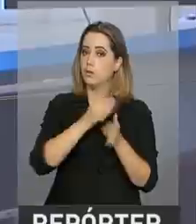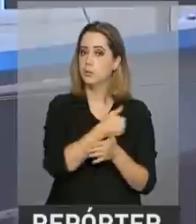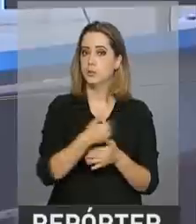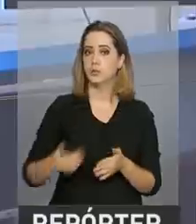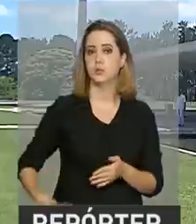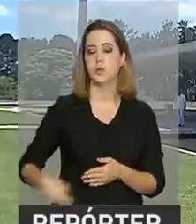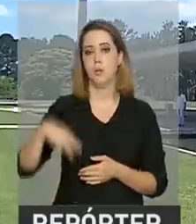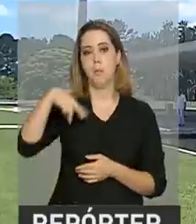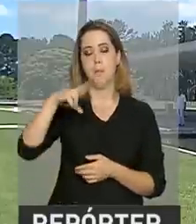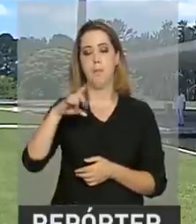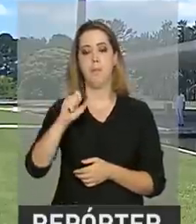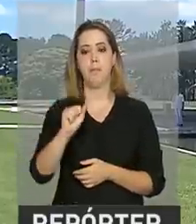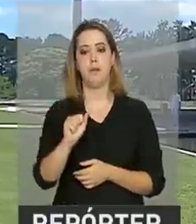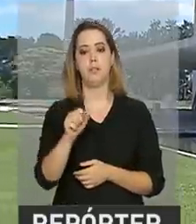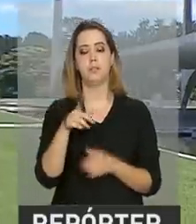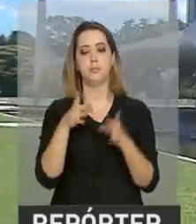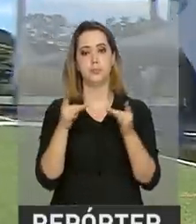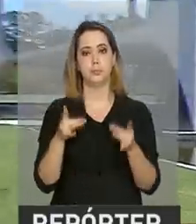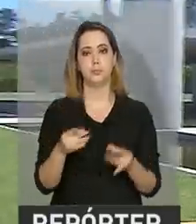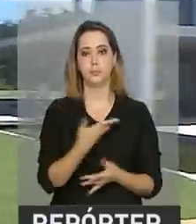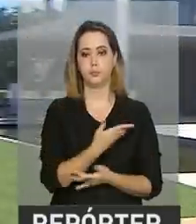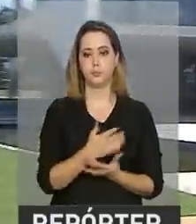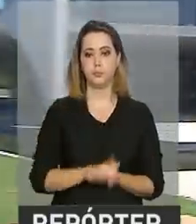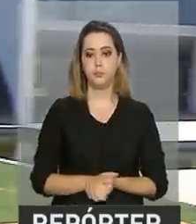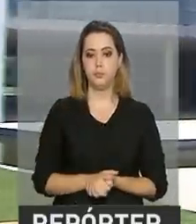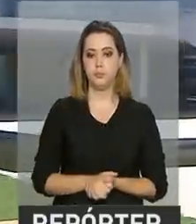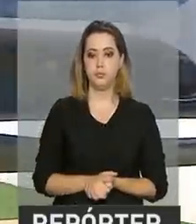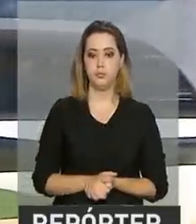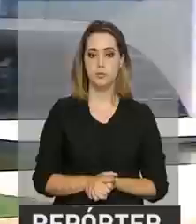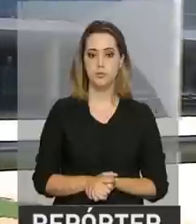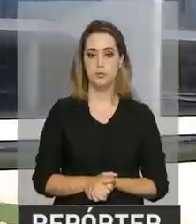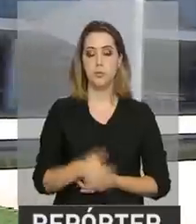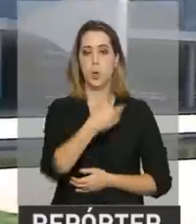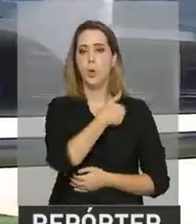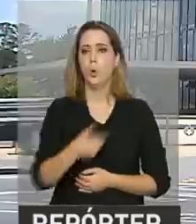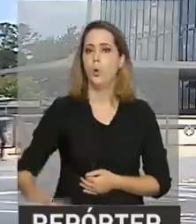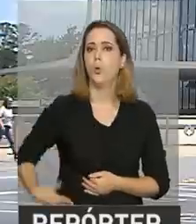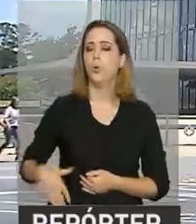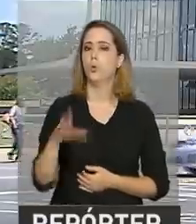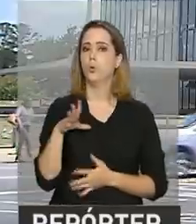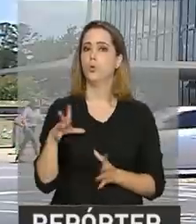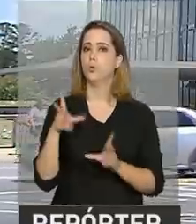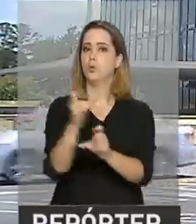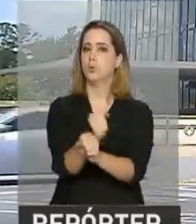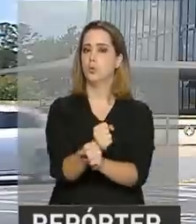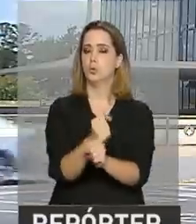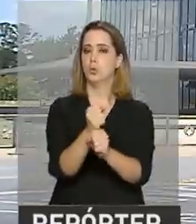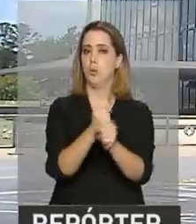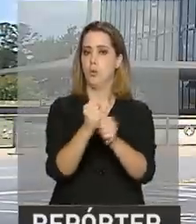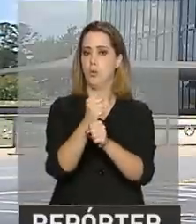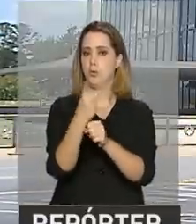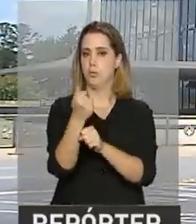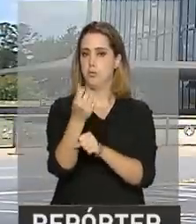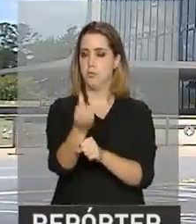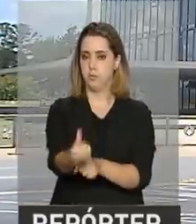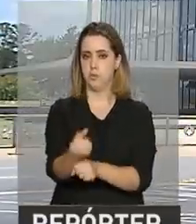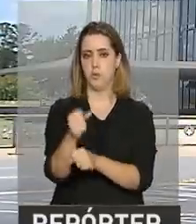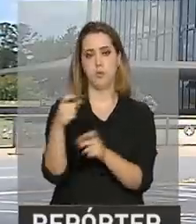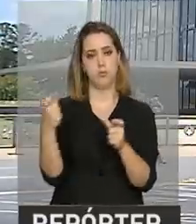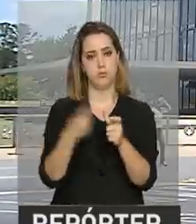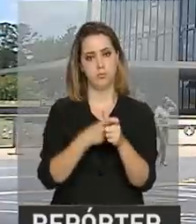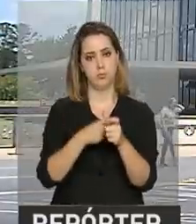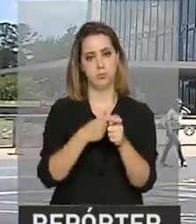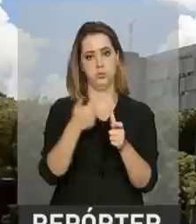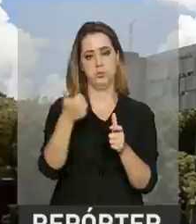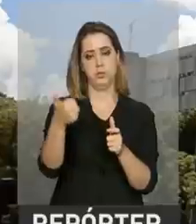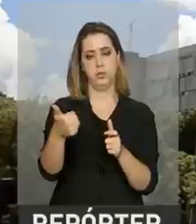detalhes. O governo fechou o ano de 2016 com um déficit de 154 bilhões